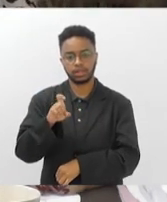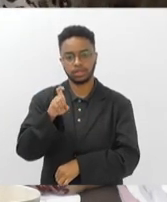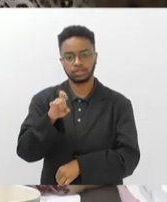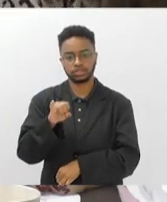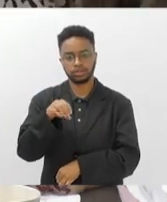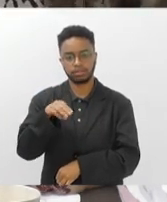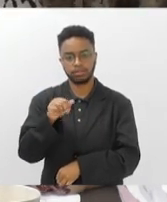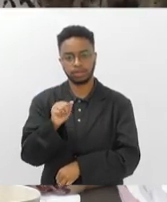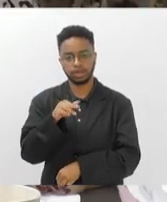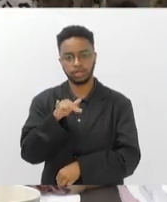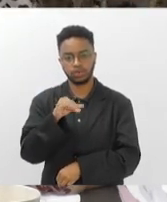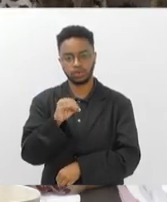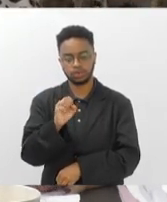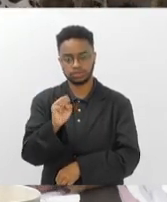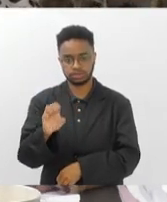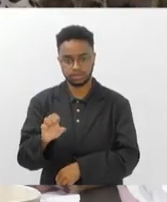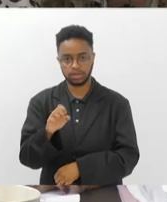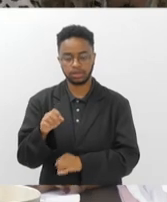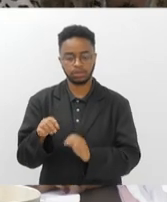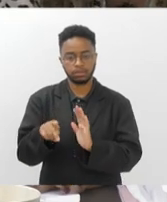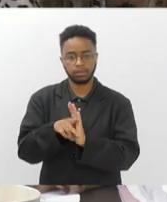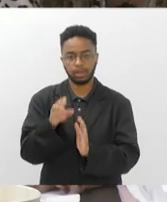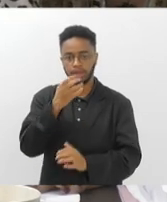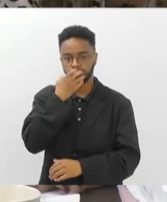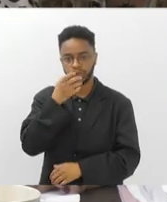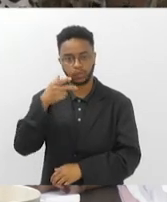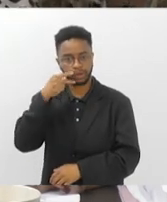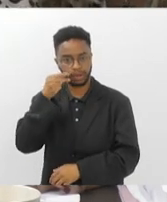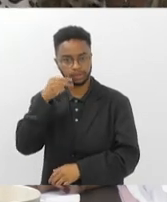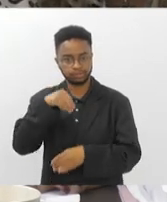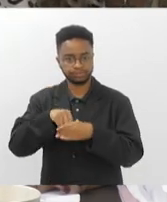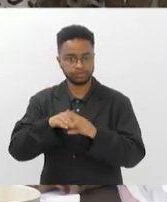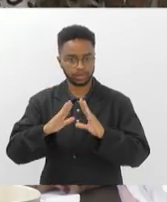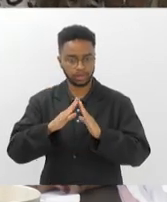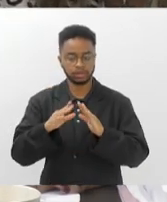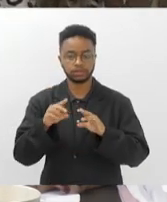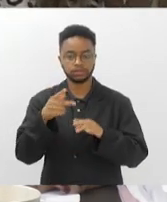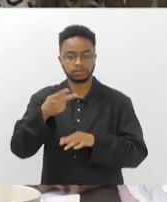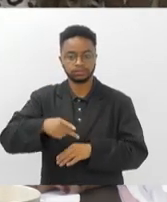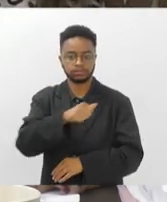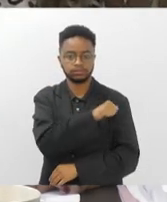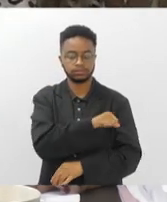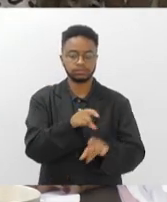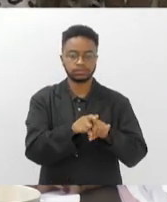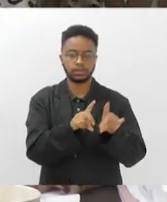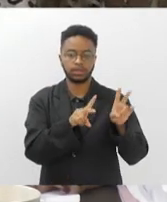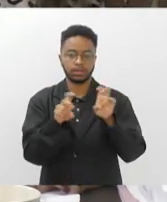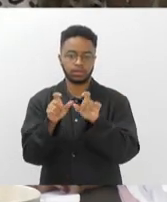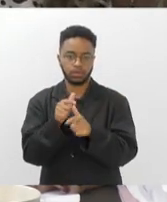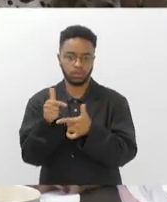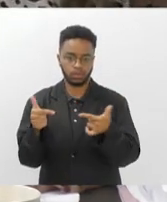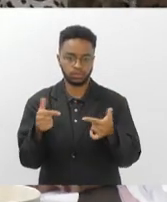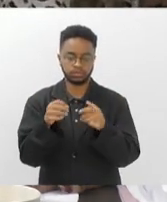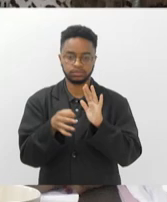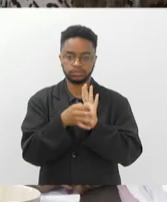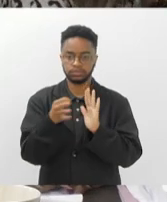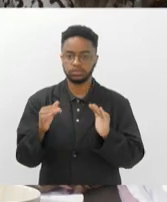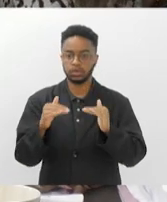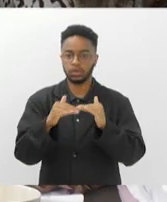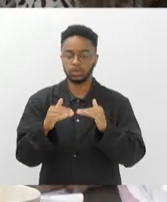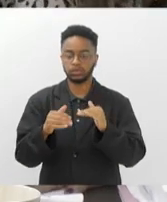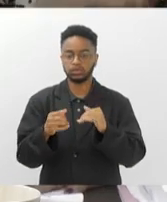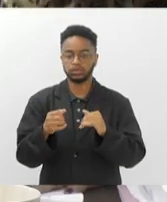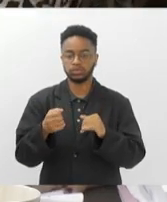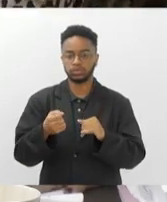cães, gatos e outros animais domésticos, no âmbito do Estado do Rio de Janeiro e da outras providências. O parecer favorável às emendas número